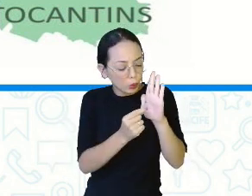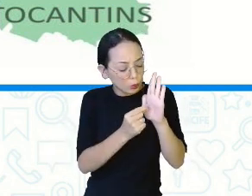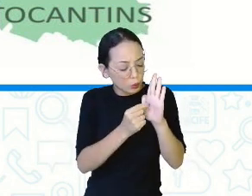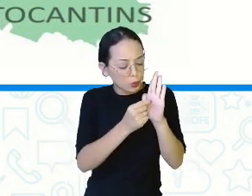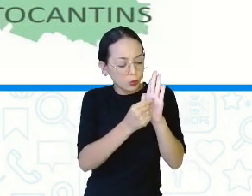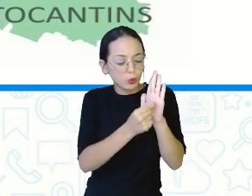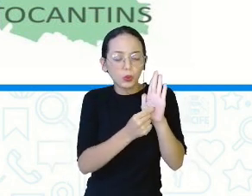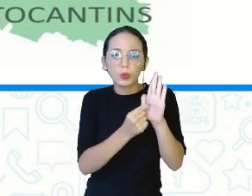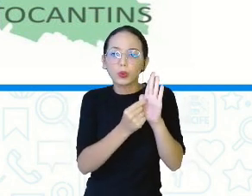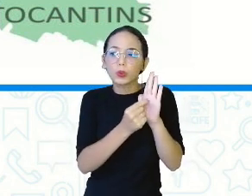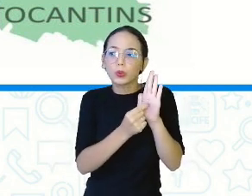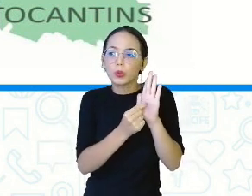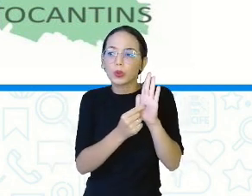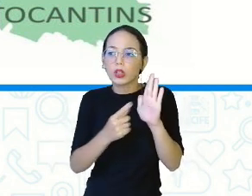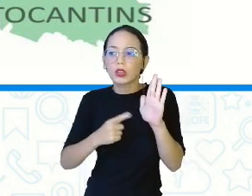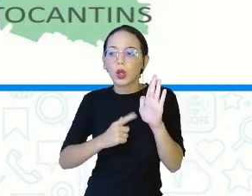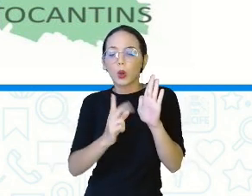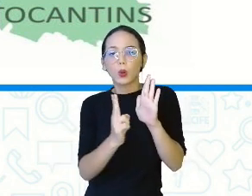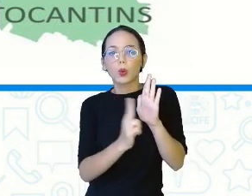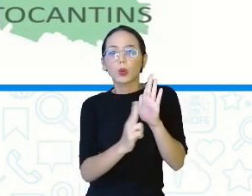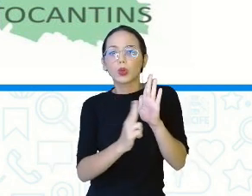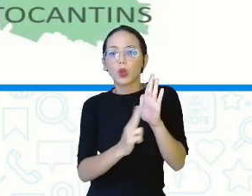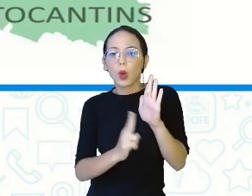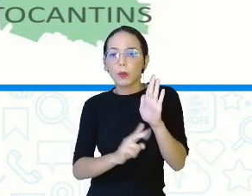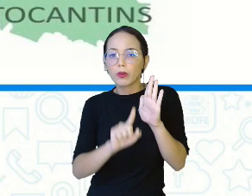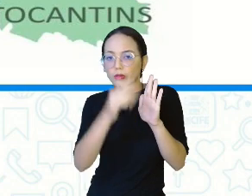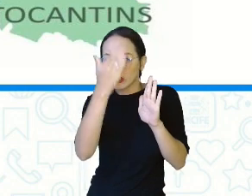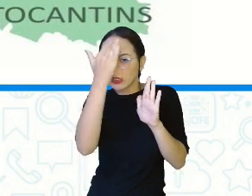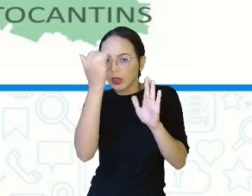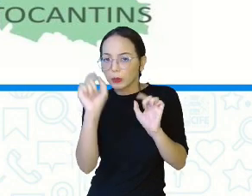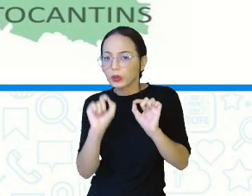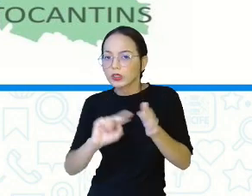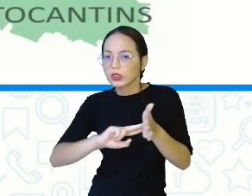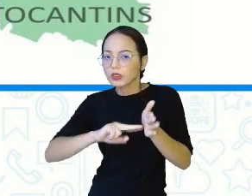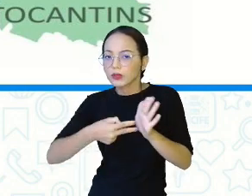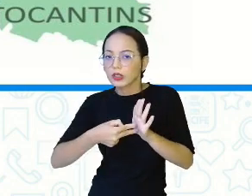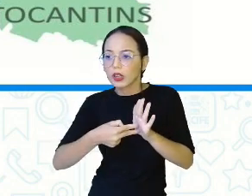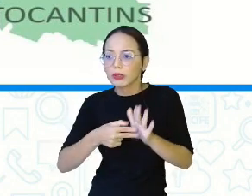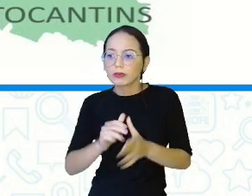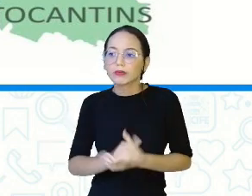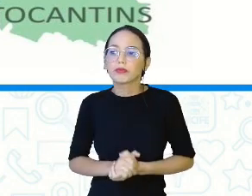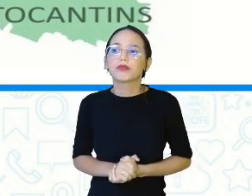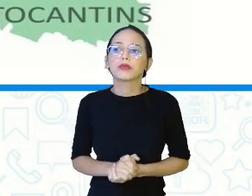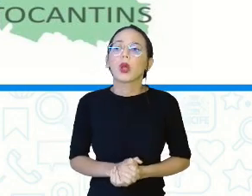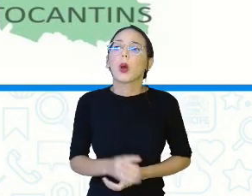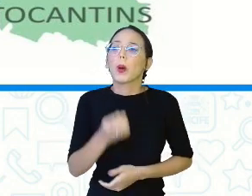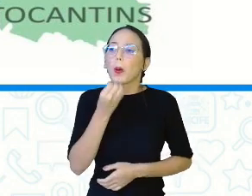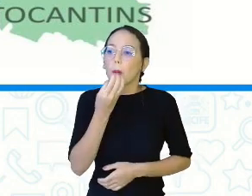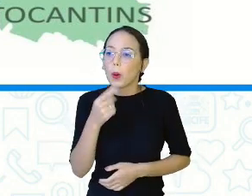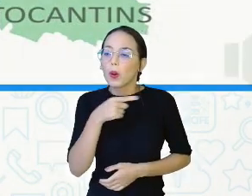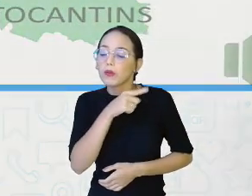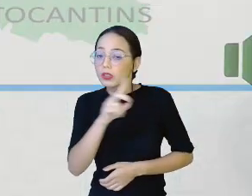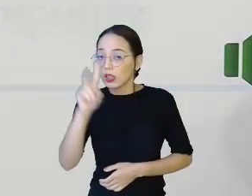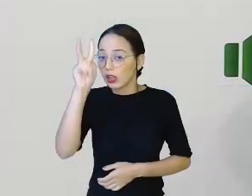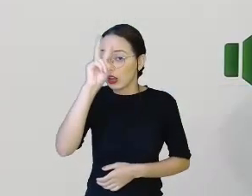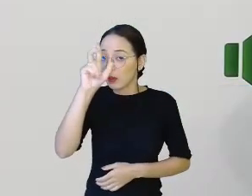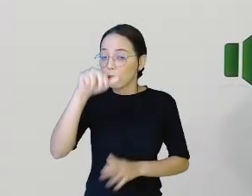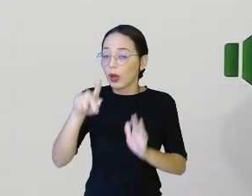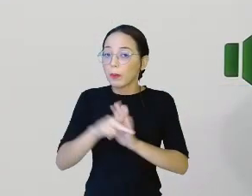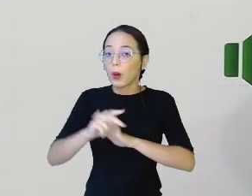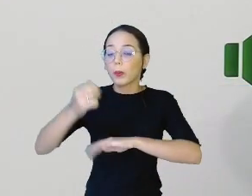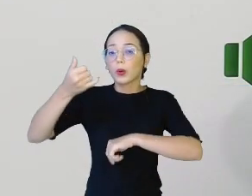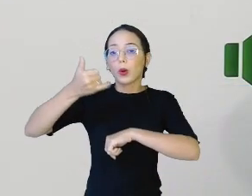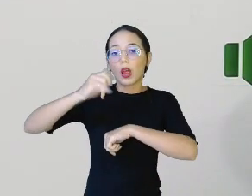redor. E tem outro nome escrito. Você sabe o que é isso? Muito bem, você está lembrado. São